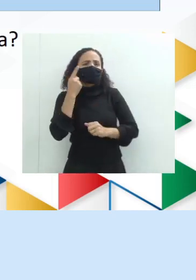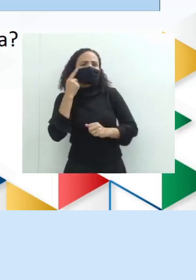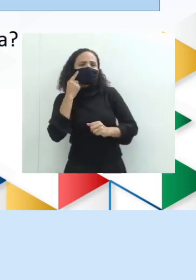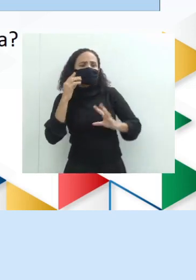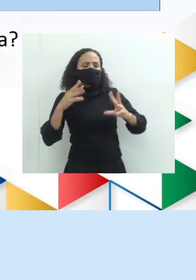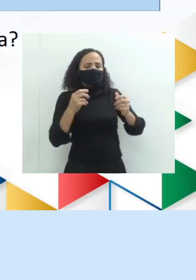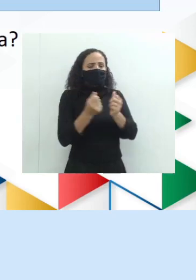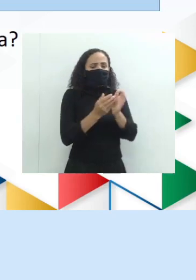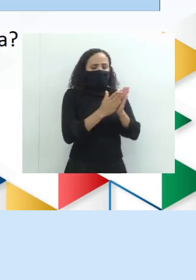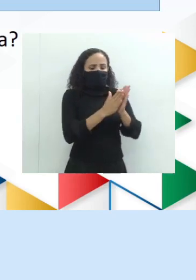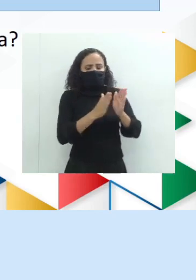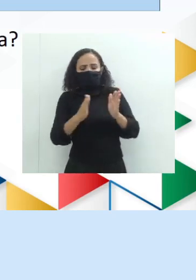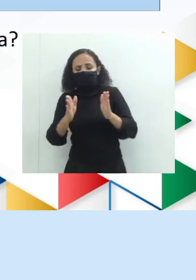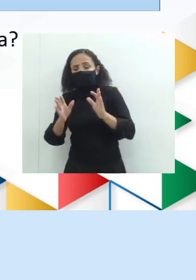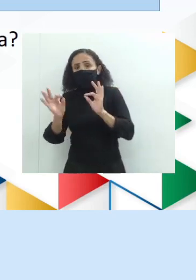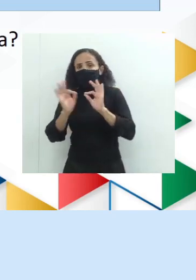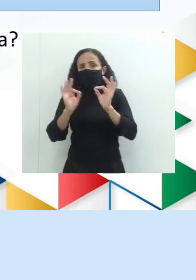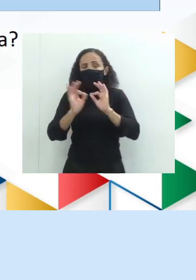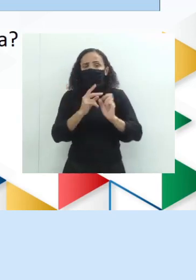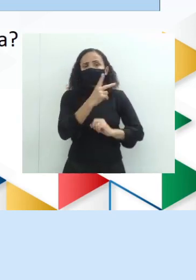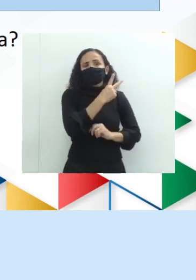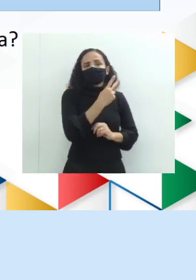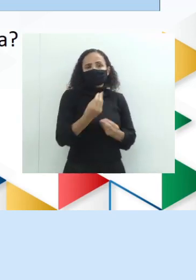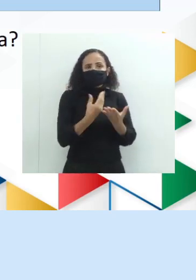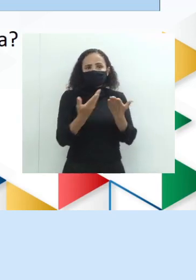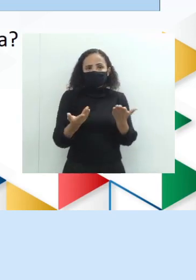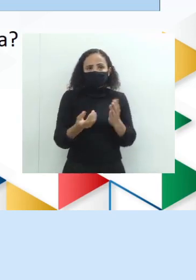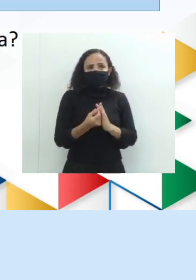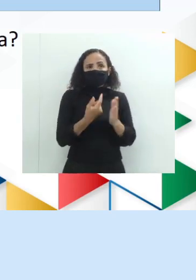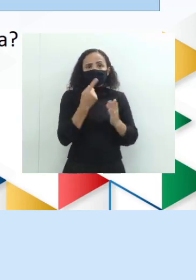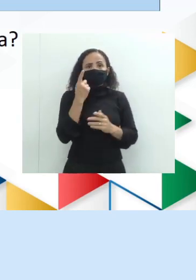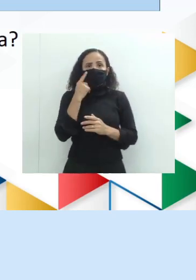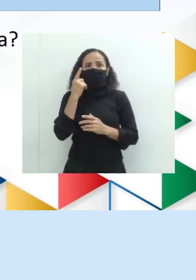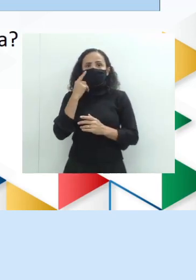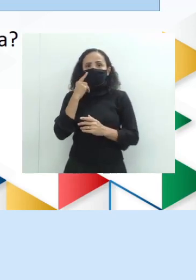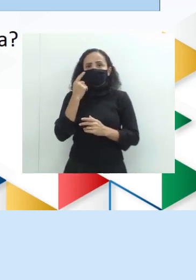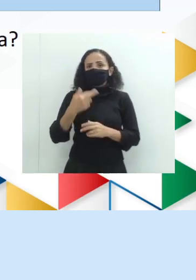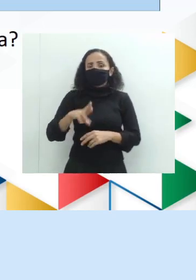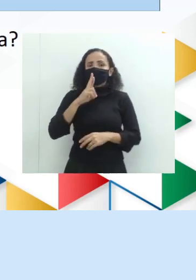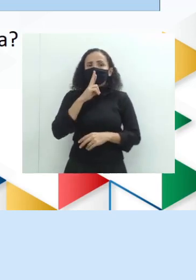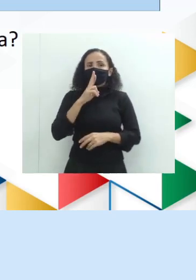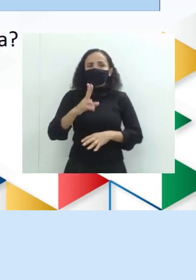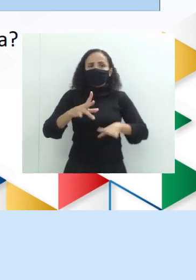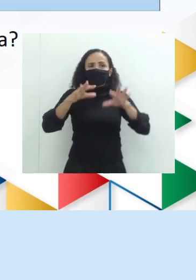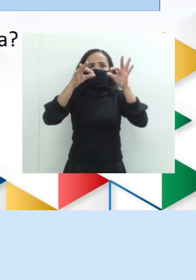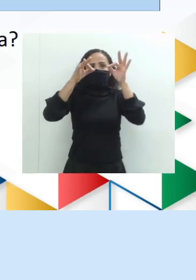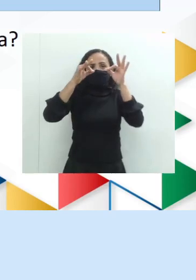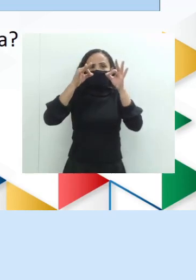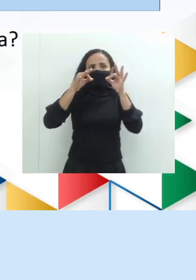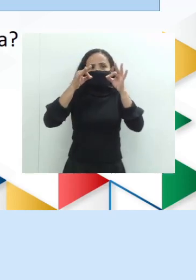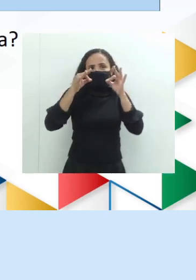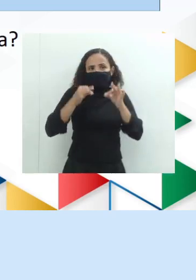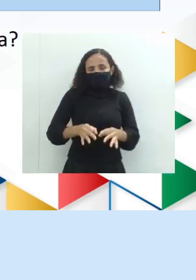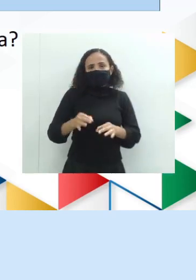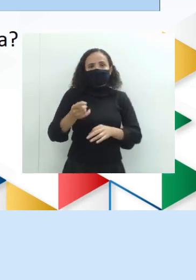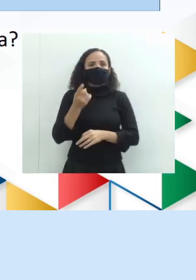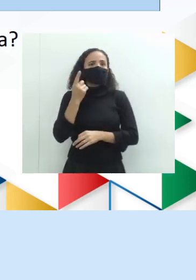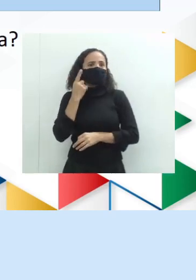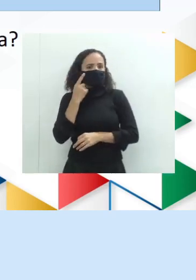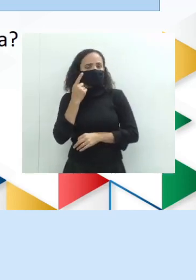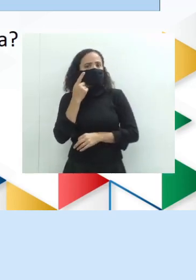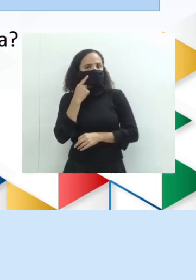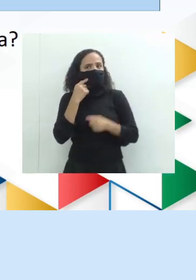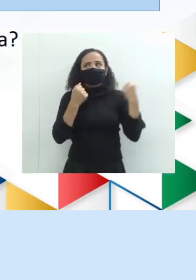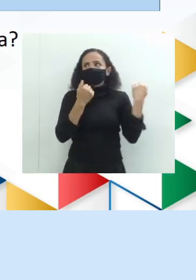ângulos da base são também iguais, tá bom? Então é claro que eu tenho um triângulo isósceles, tá? E 2 triângulos